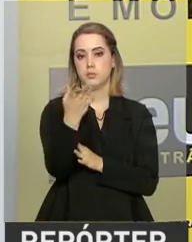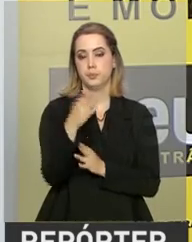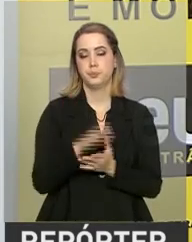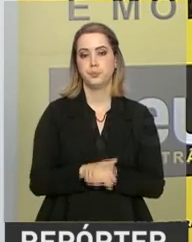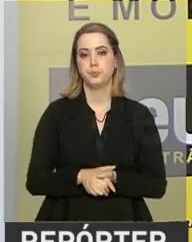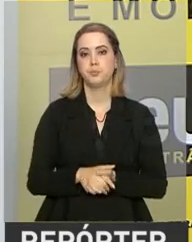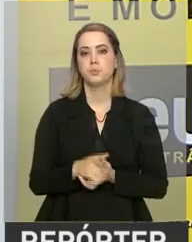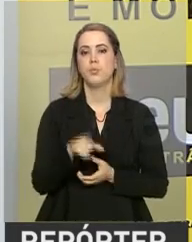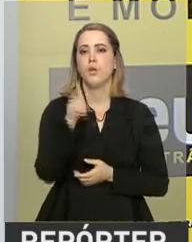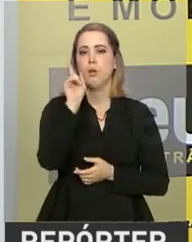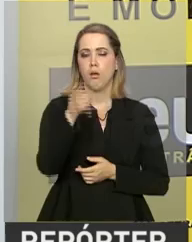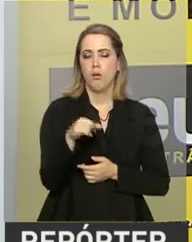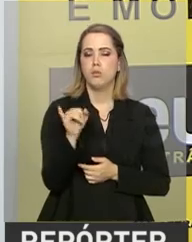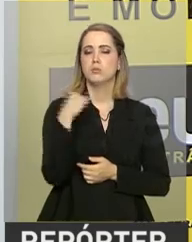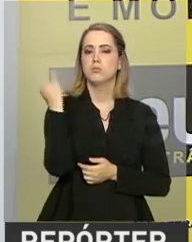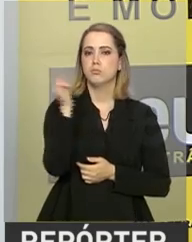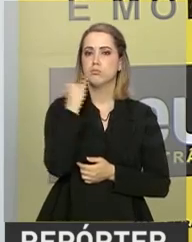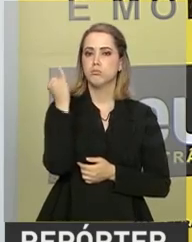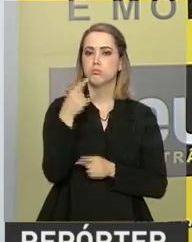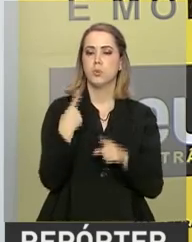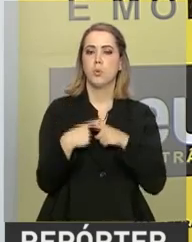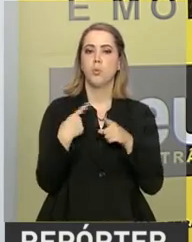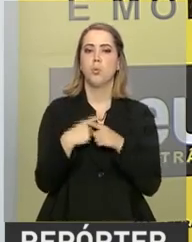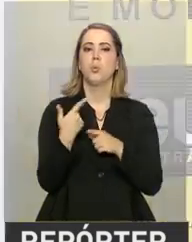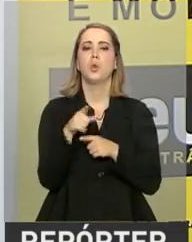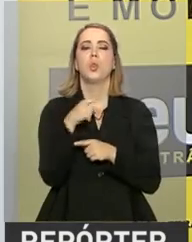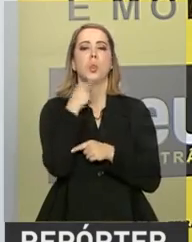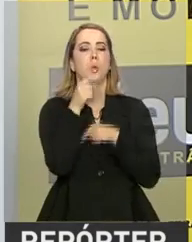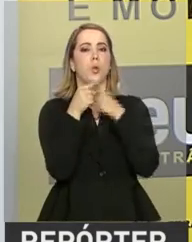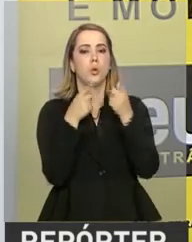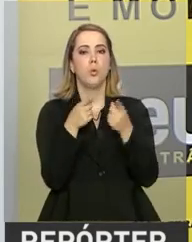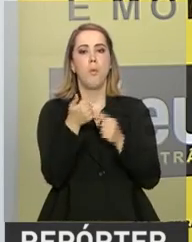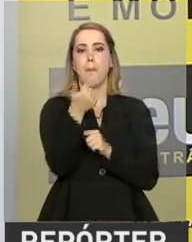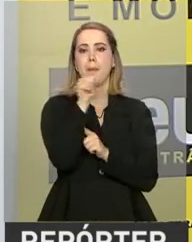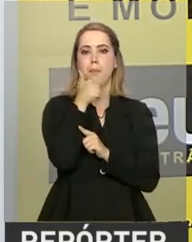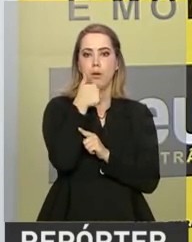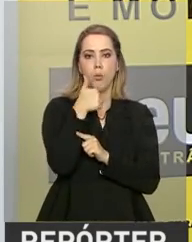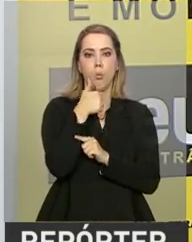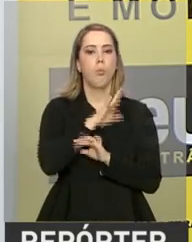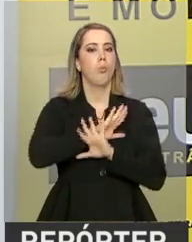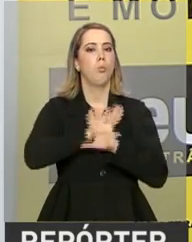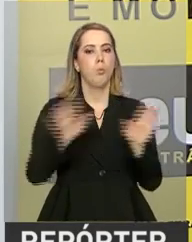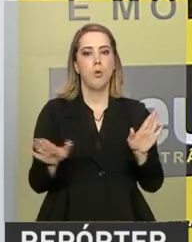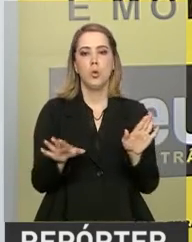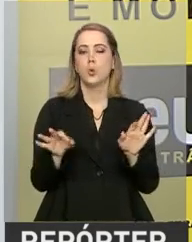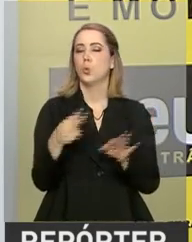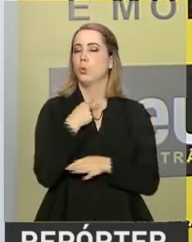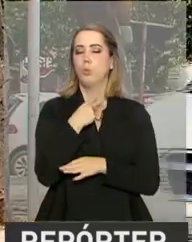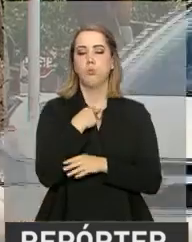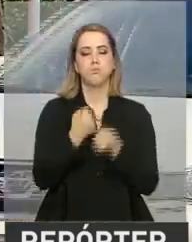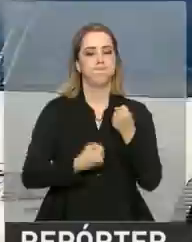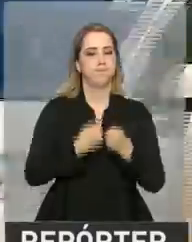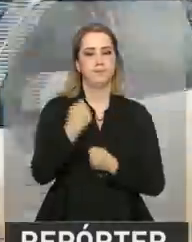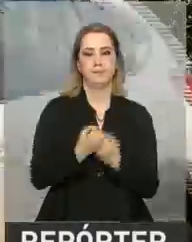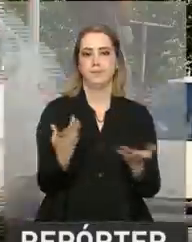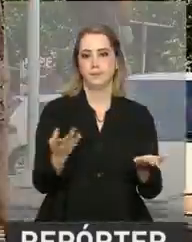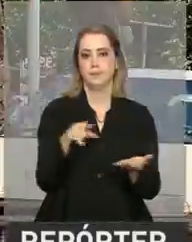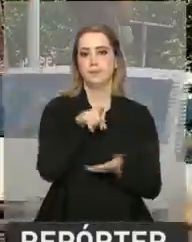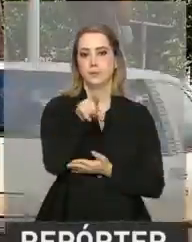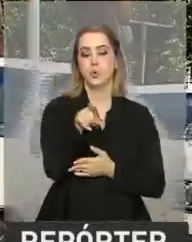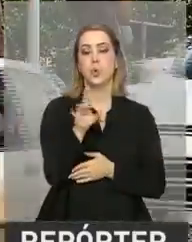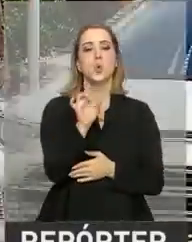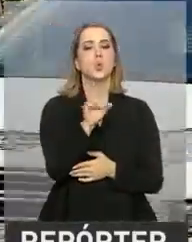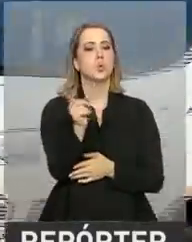ela é muito importante porque não resta dúvida né consumiu bebida alcoólica não vai para a direção e não é só